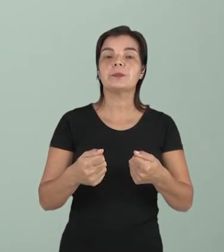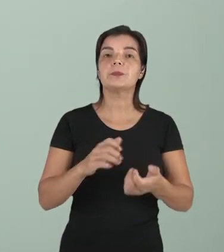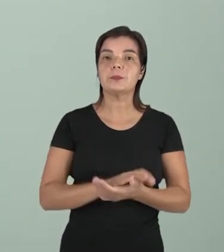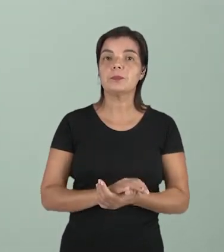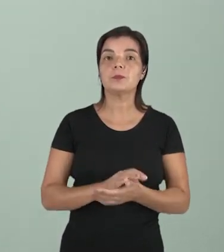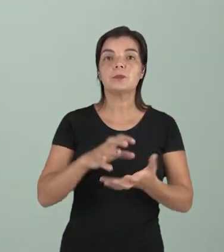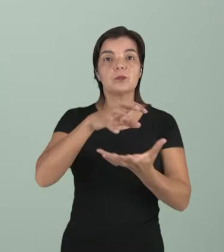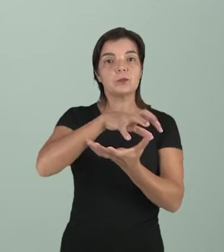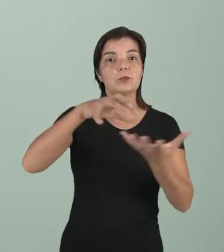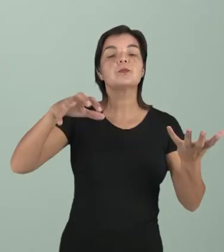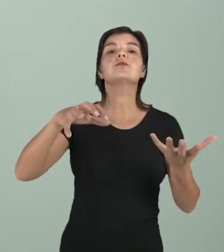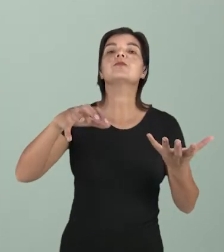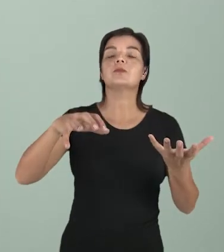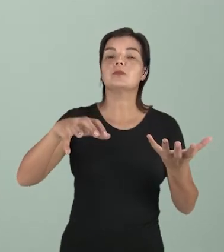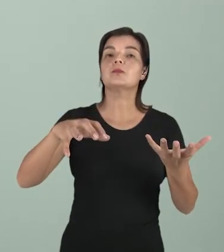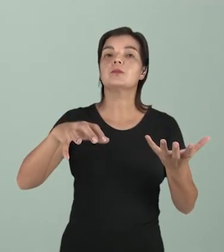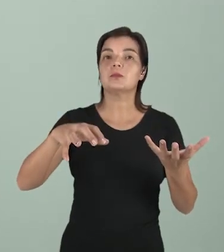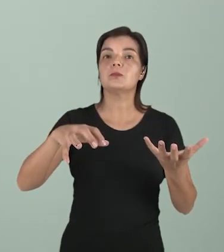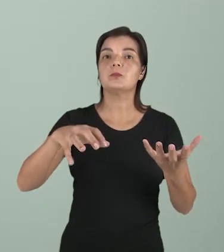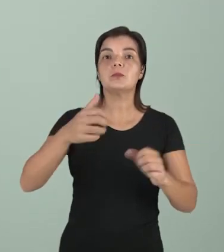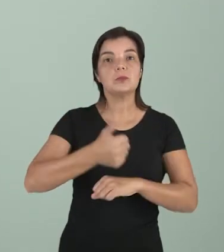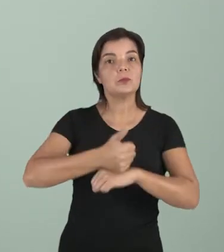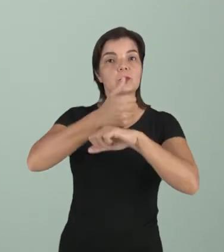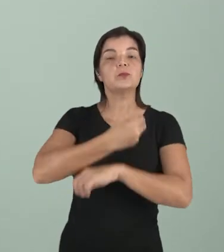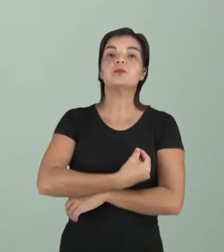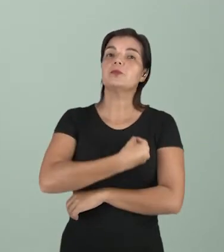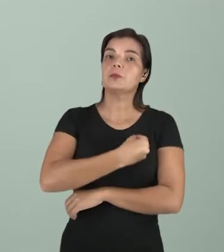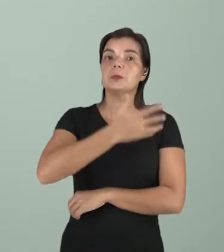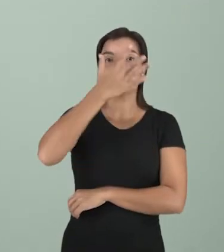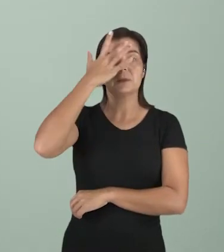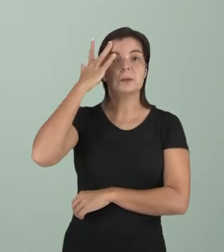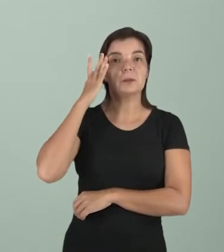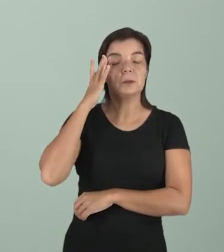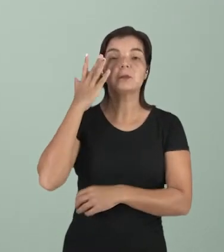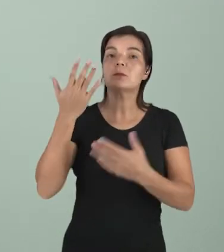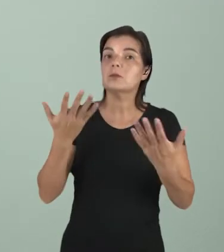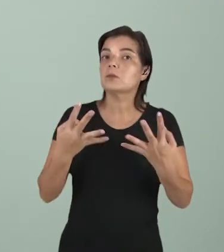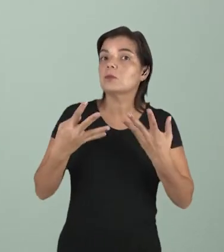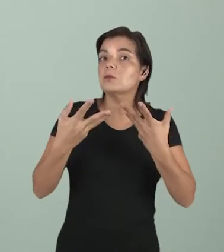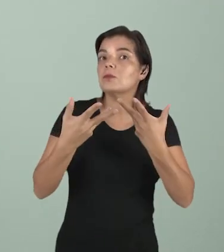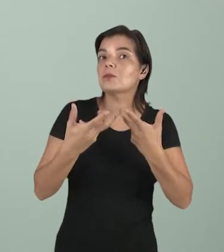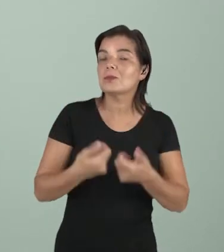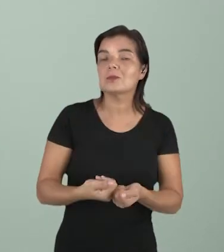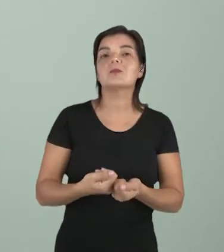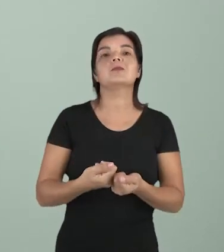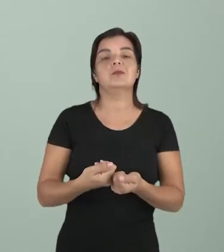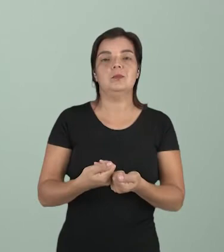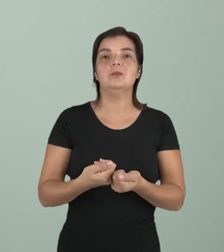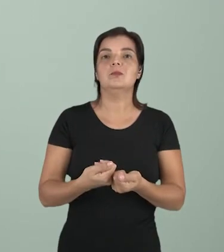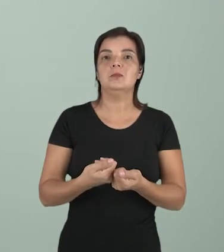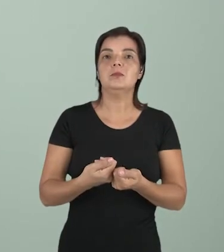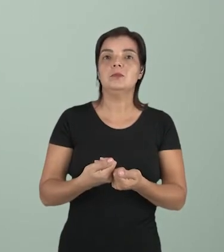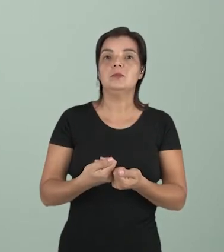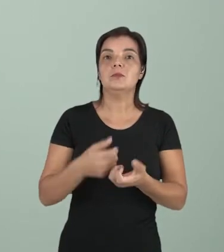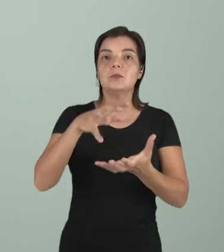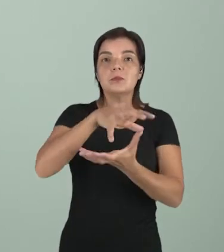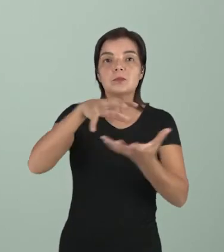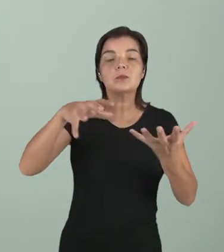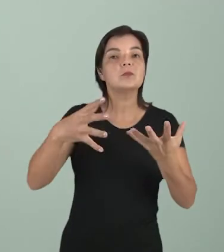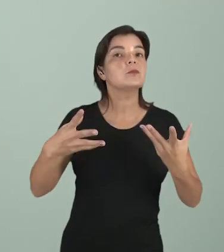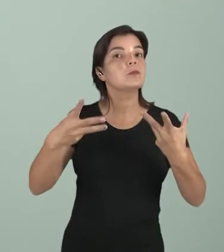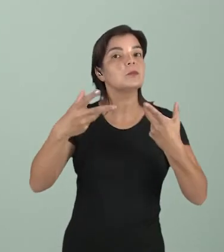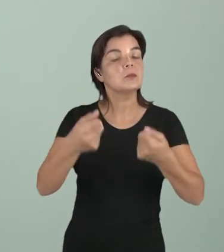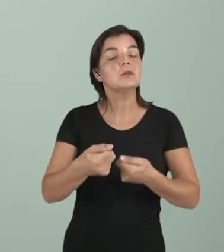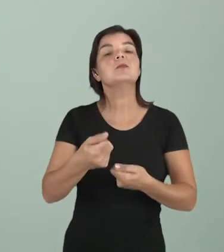um continente, né, da qualidade de vida das pessoas. Então, tudo o continente inteiro, a